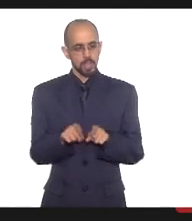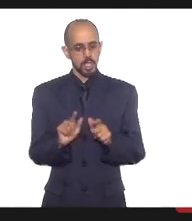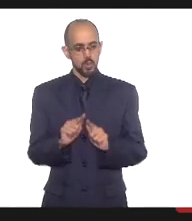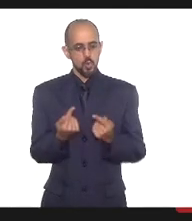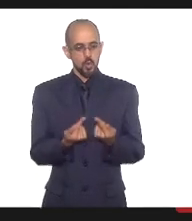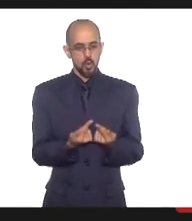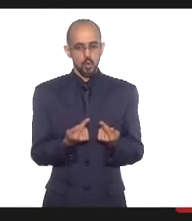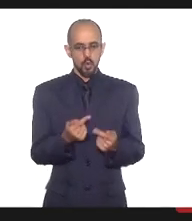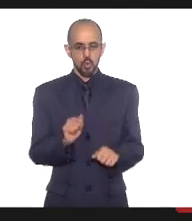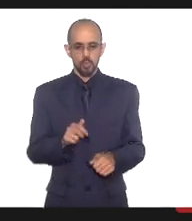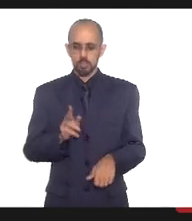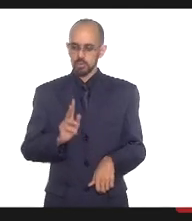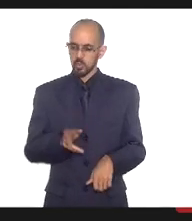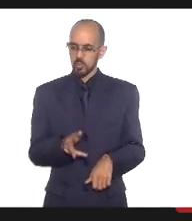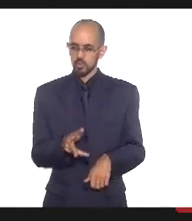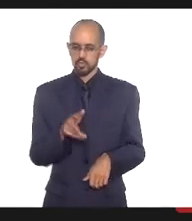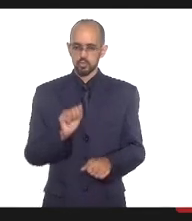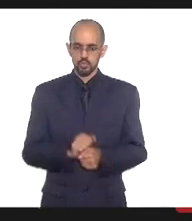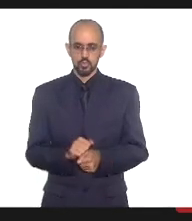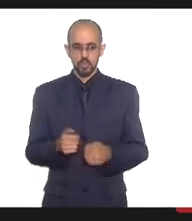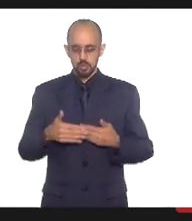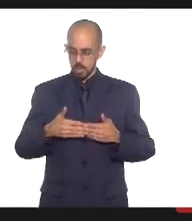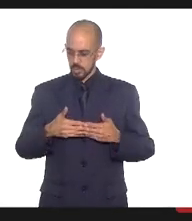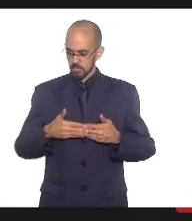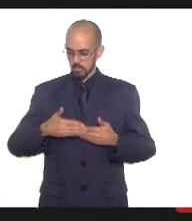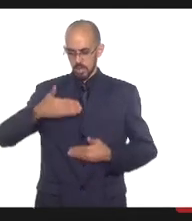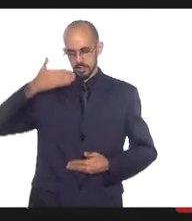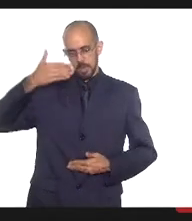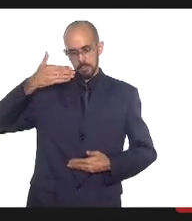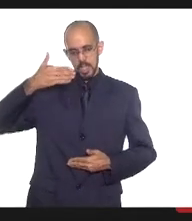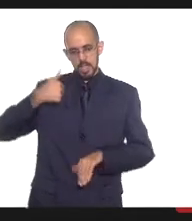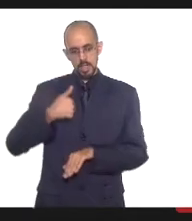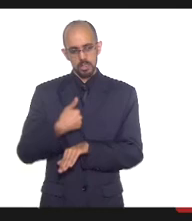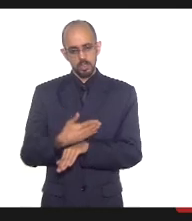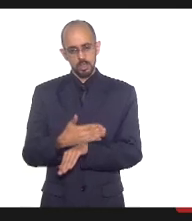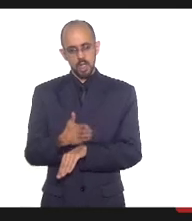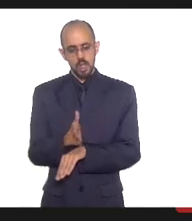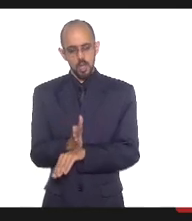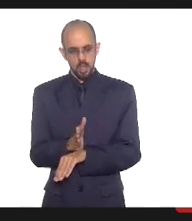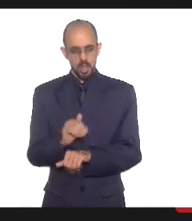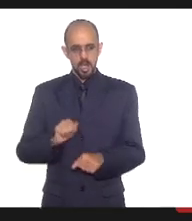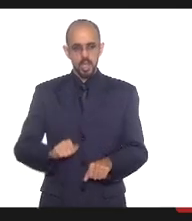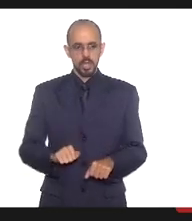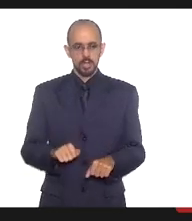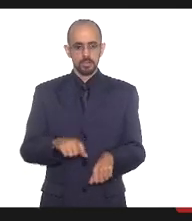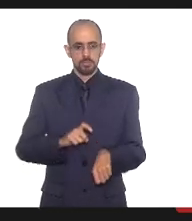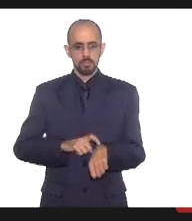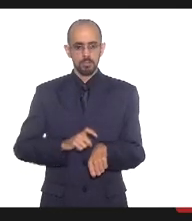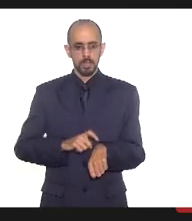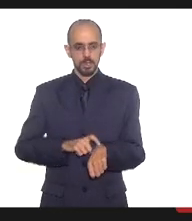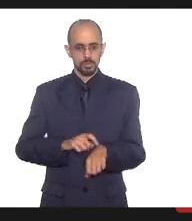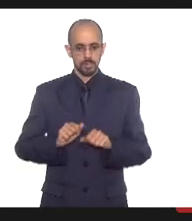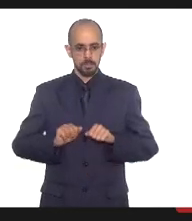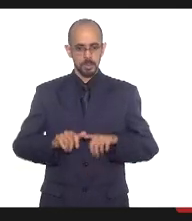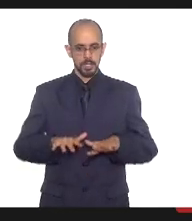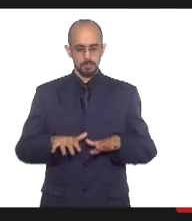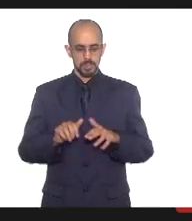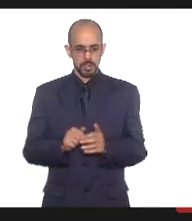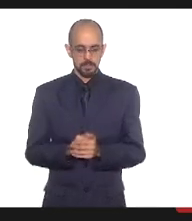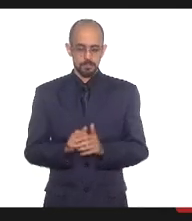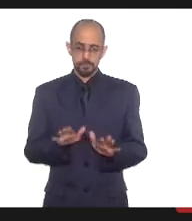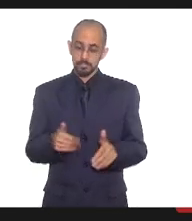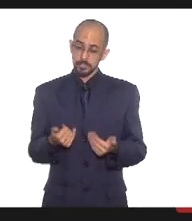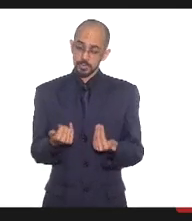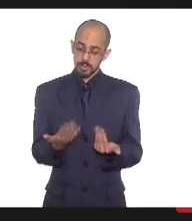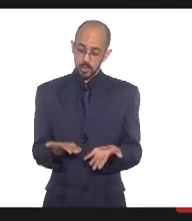prioritário que se Manteve com as portas abertas e todo durante a pandemia enfim nós estamos